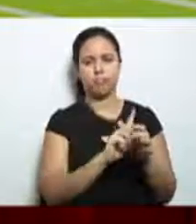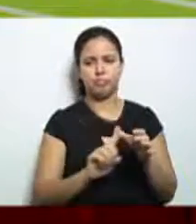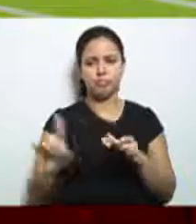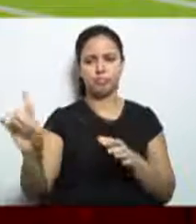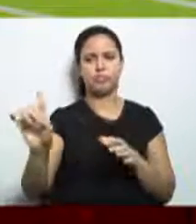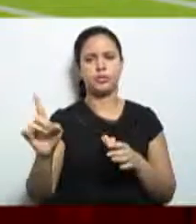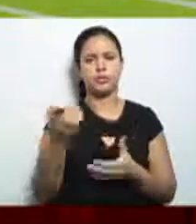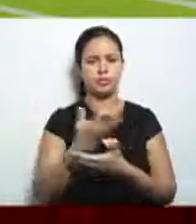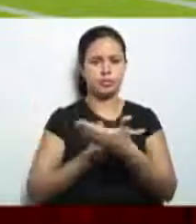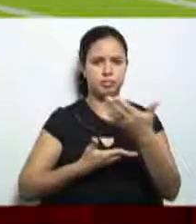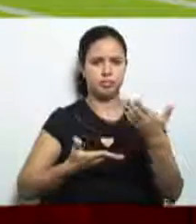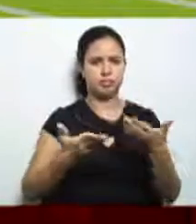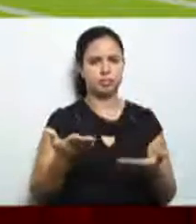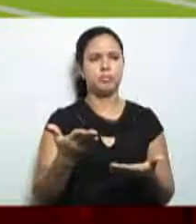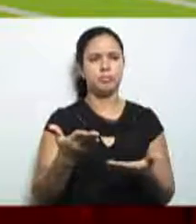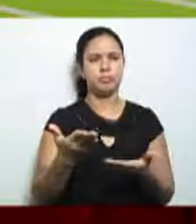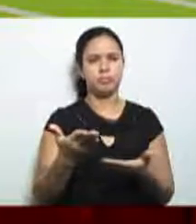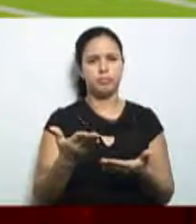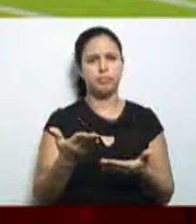era bastante